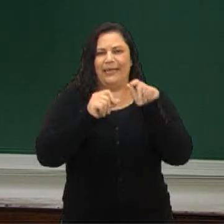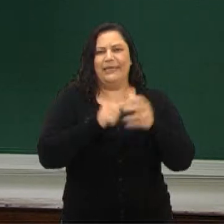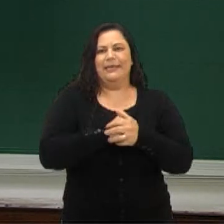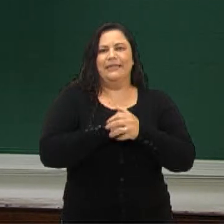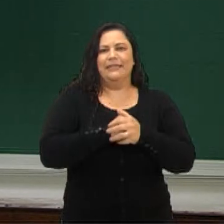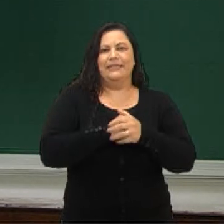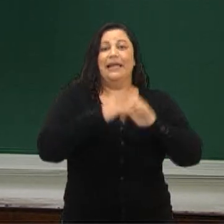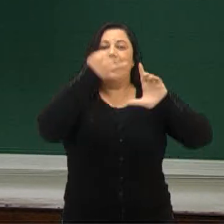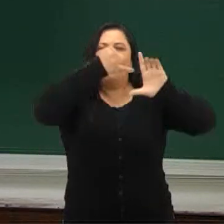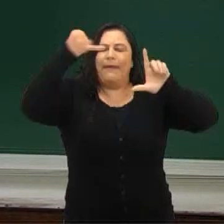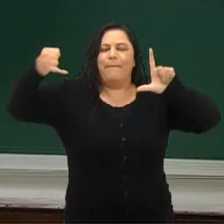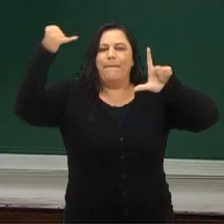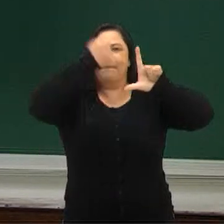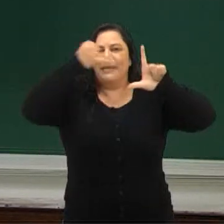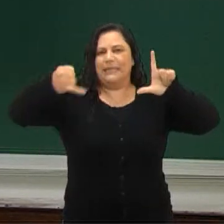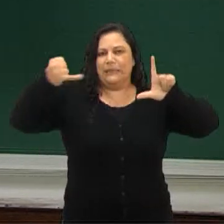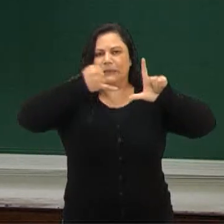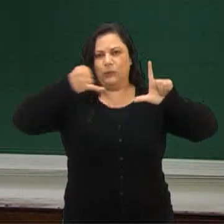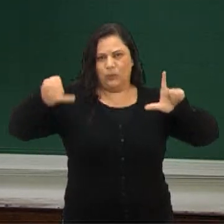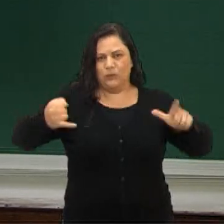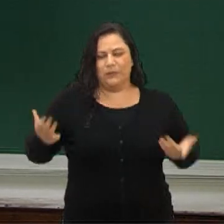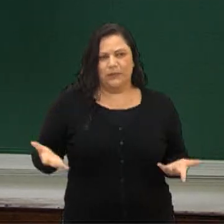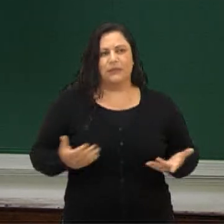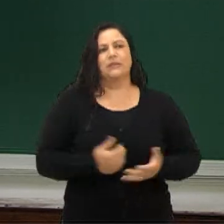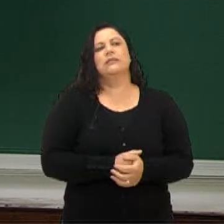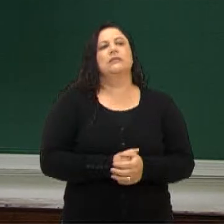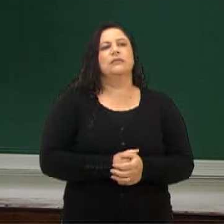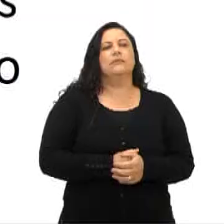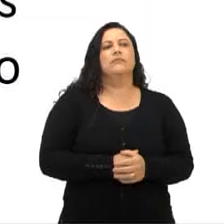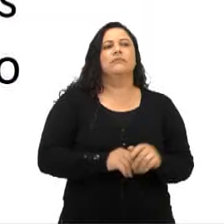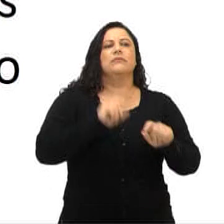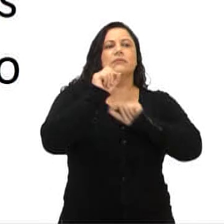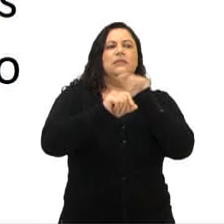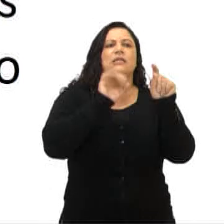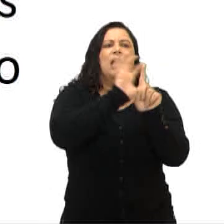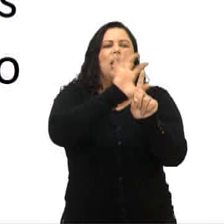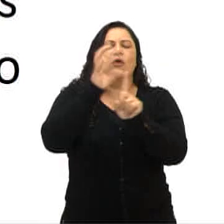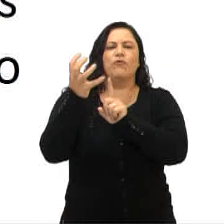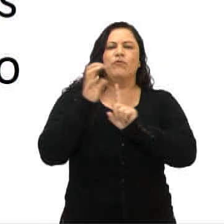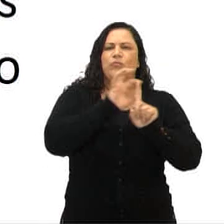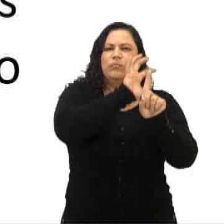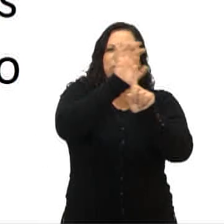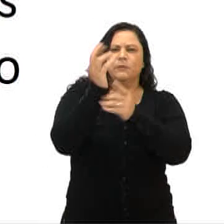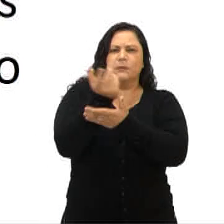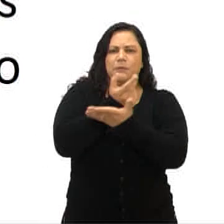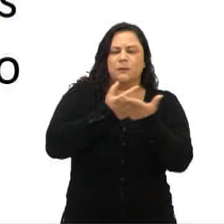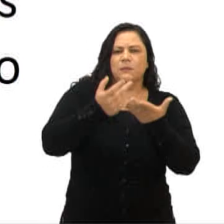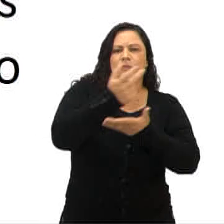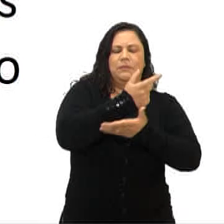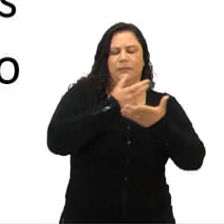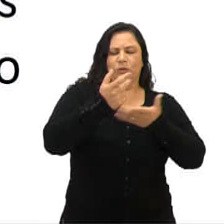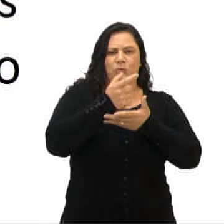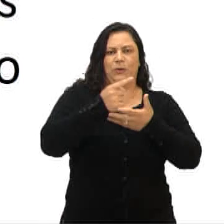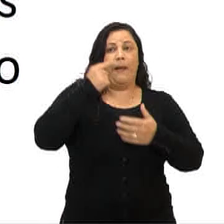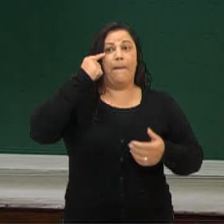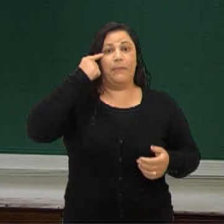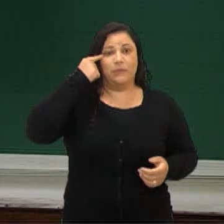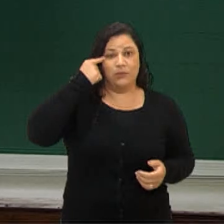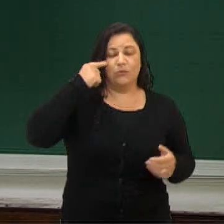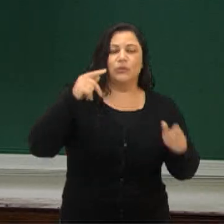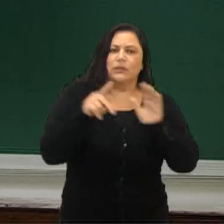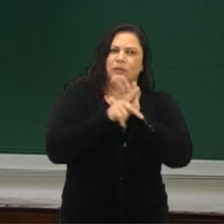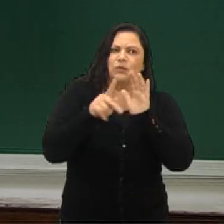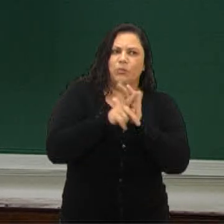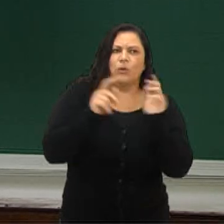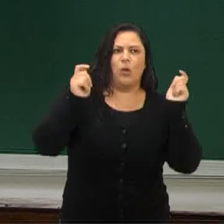colocar. Influência de gravuras japonesas, influenciando o Nabis e o movimento simbolista, que são movimentos posteriores também, como